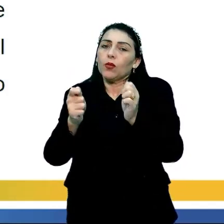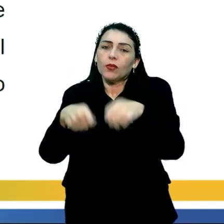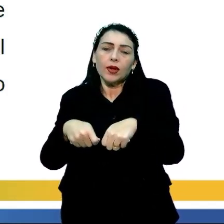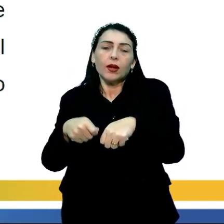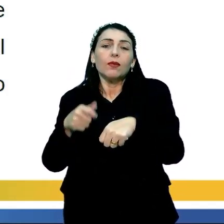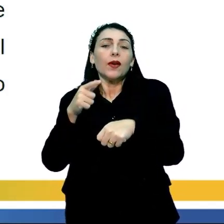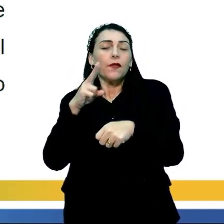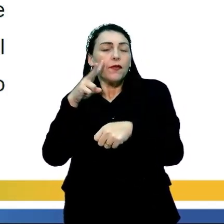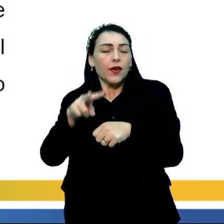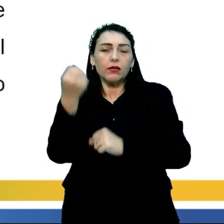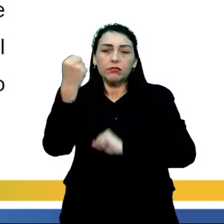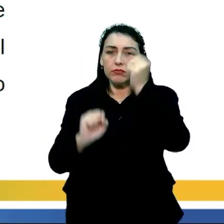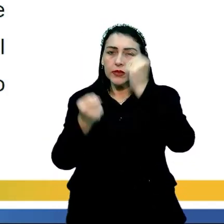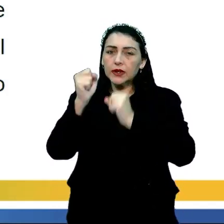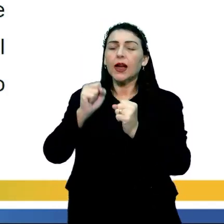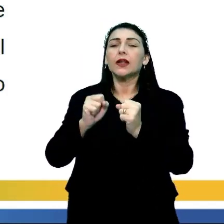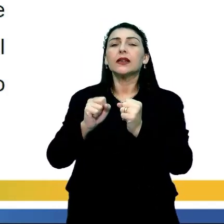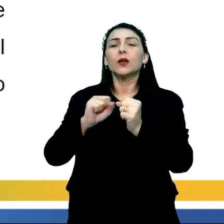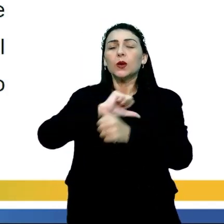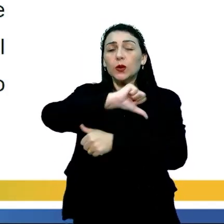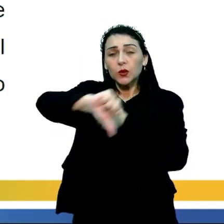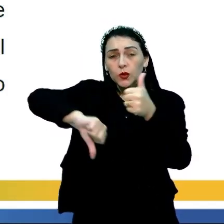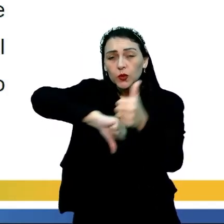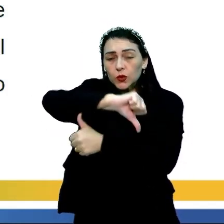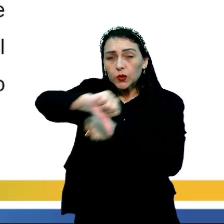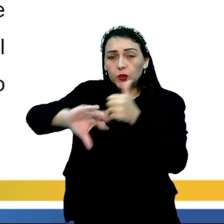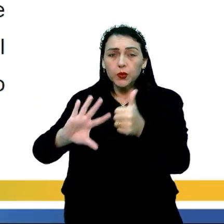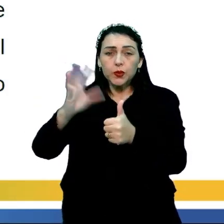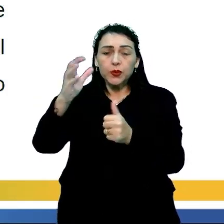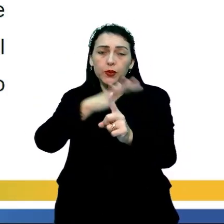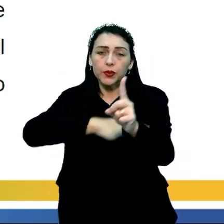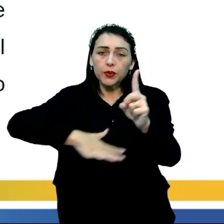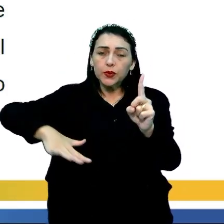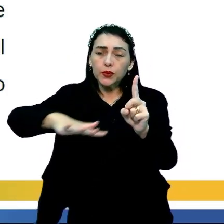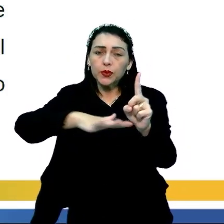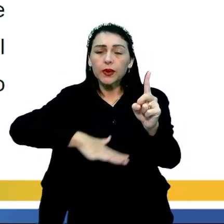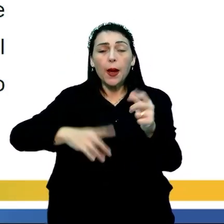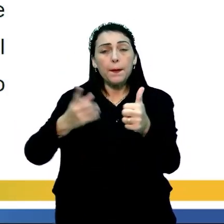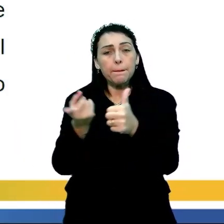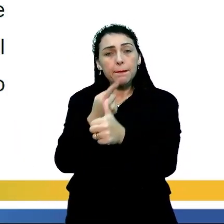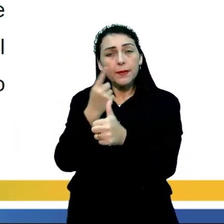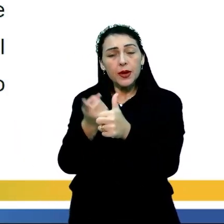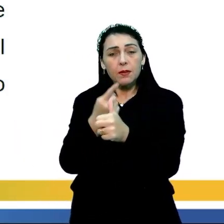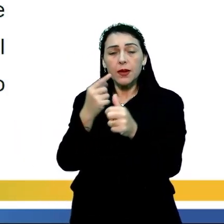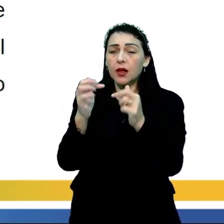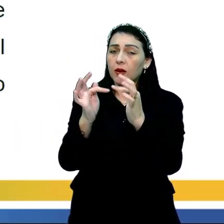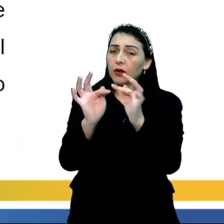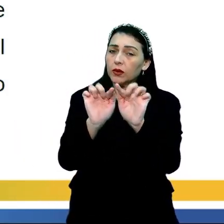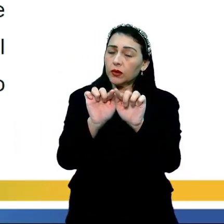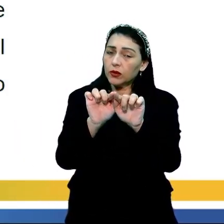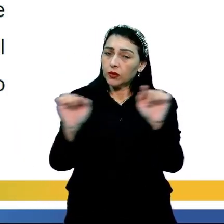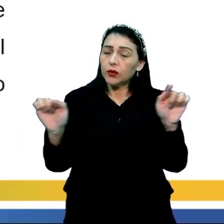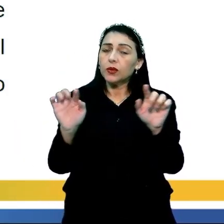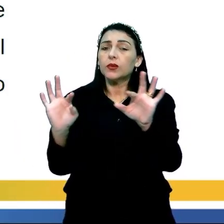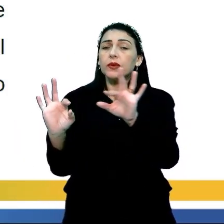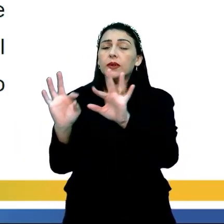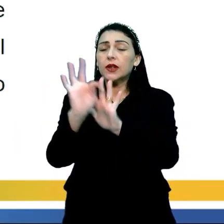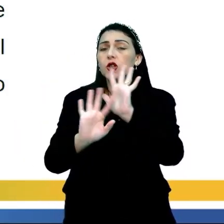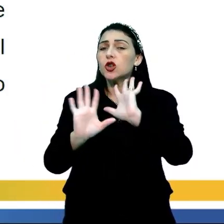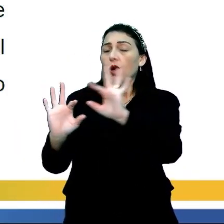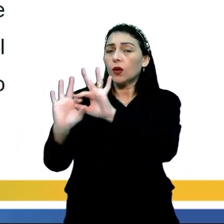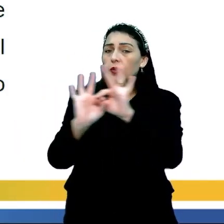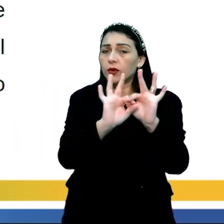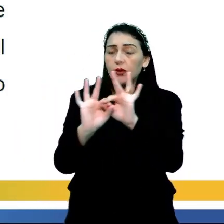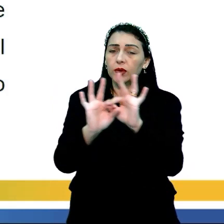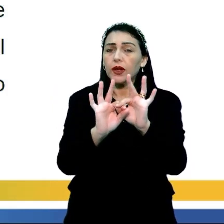Industrial causou diversas transformações sociais. Na primeira linha do meu texto, eu já contextualizei que